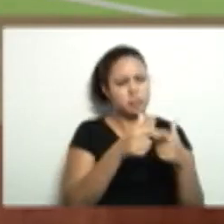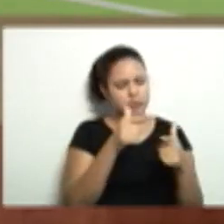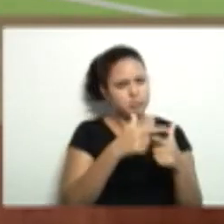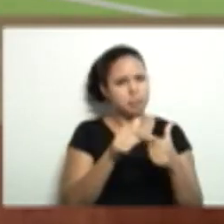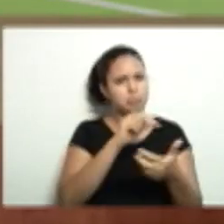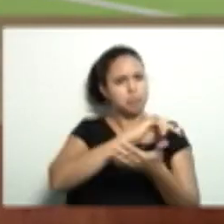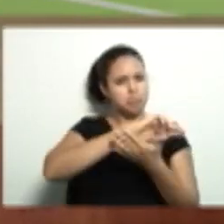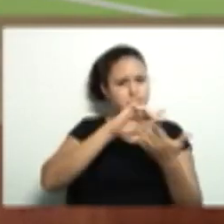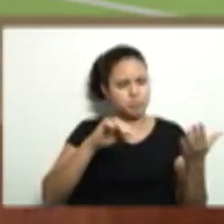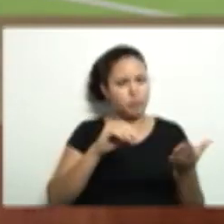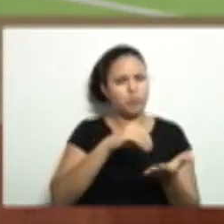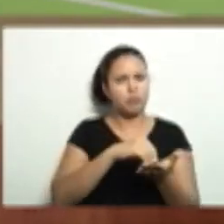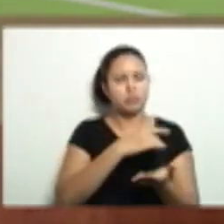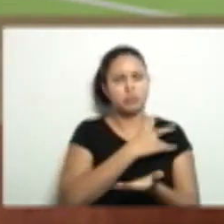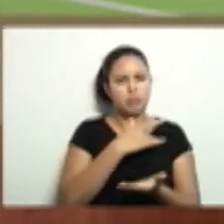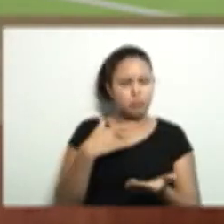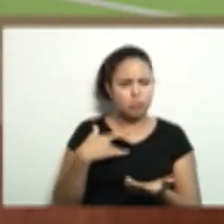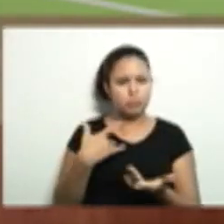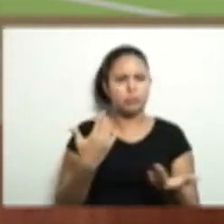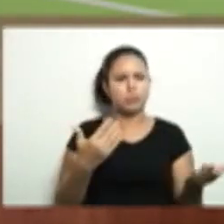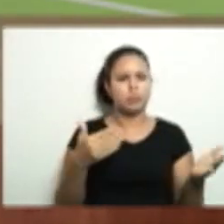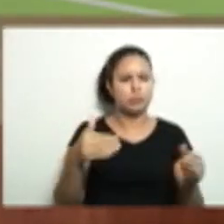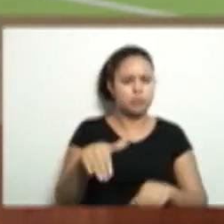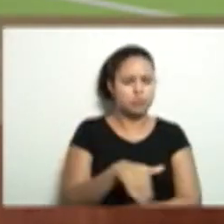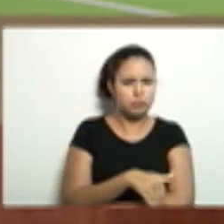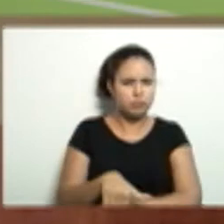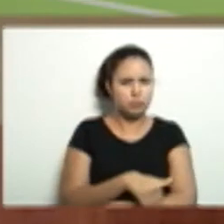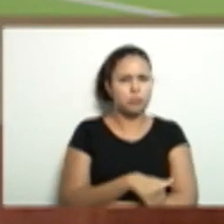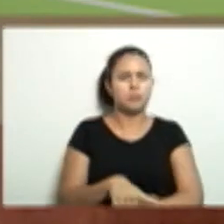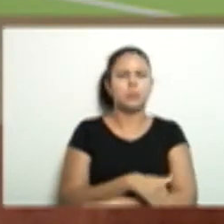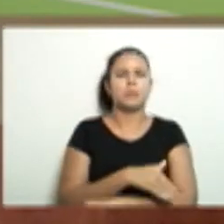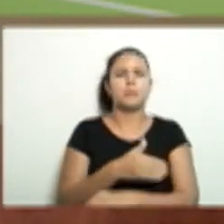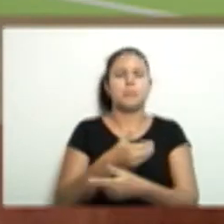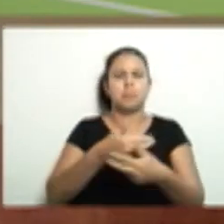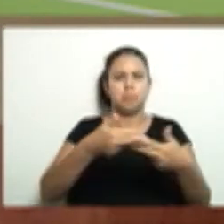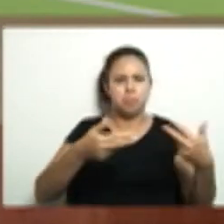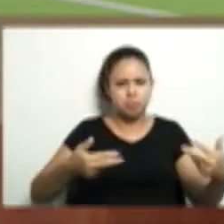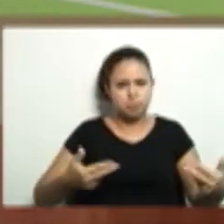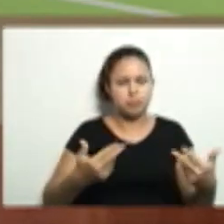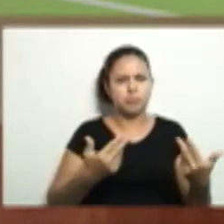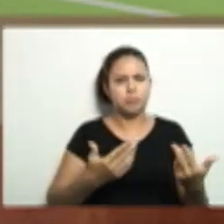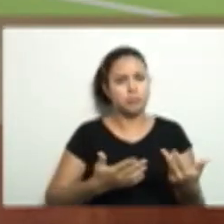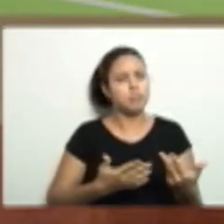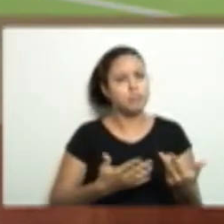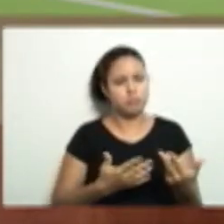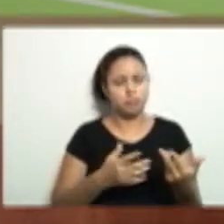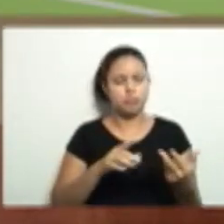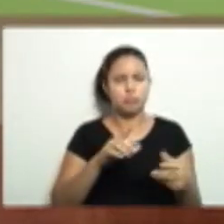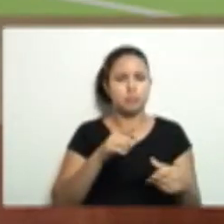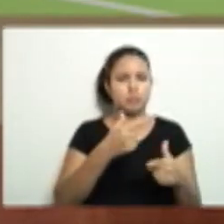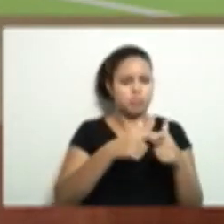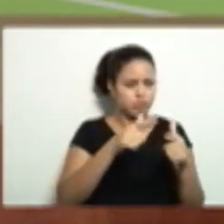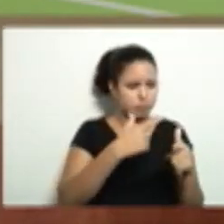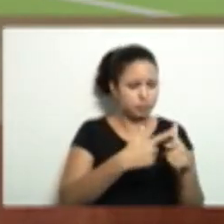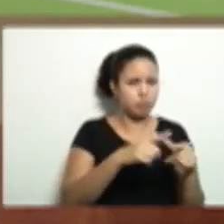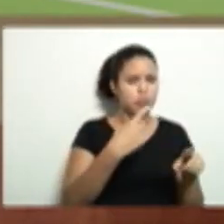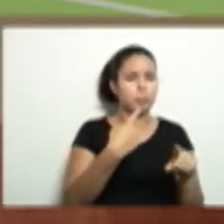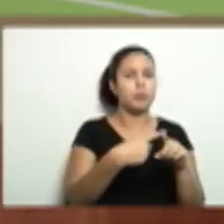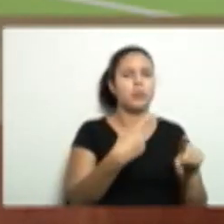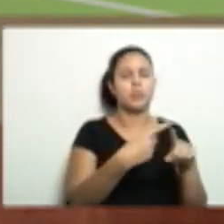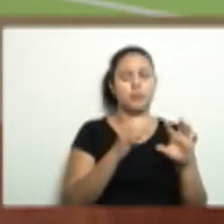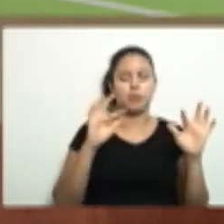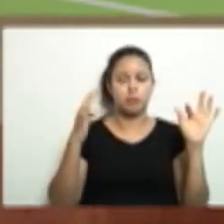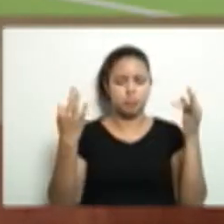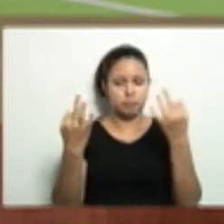esgoto. Então, esse inchaço populacional causado por esse êxodo rural é um grande problema urbano, um grande problema da nossa